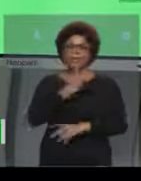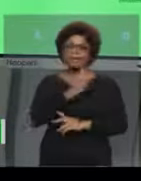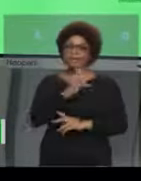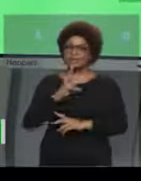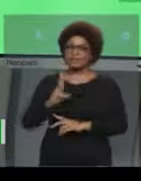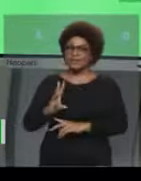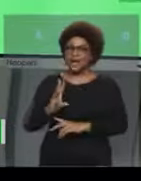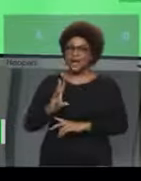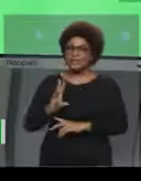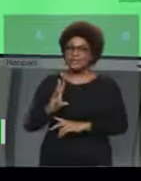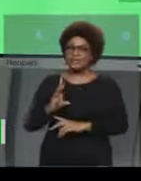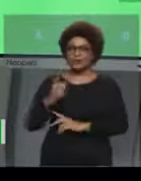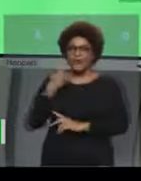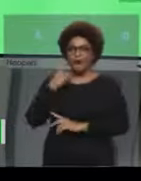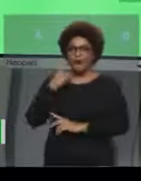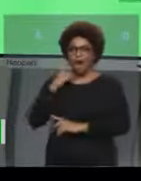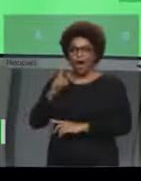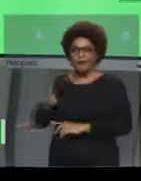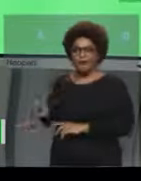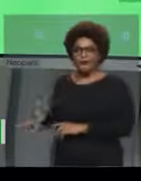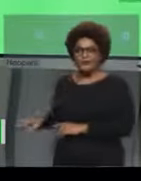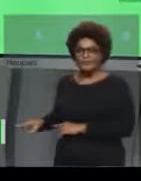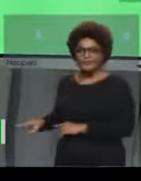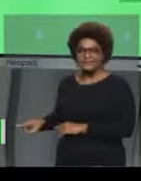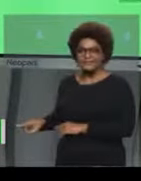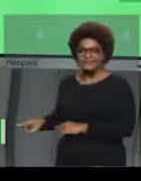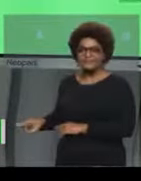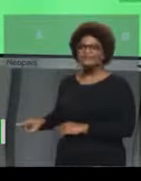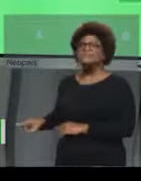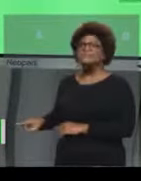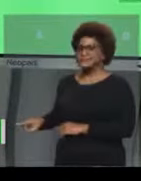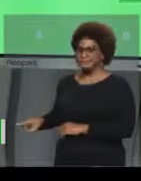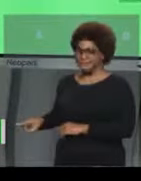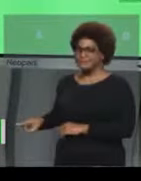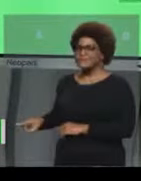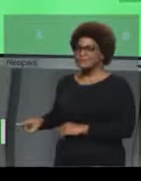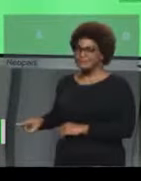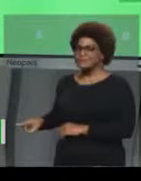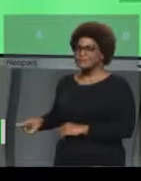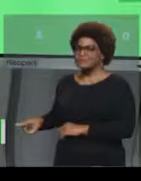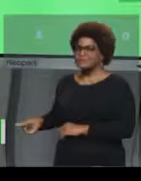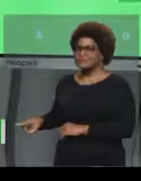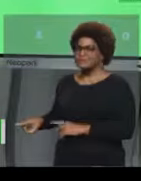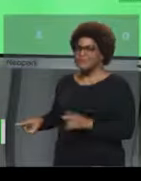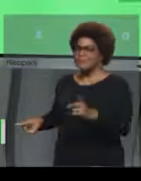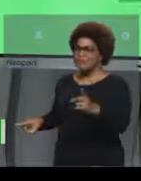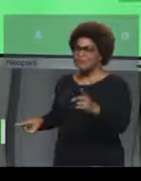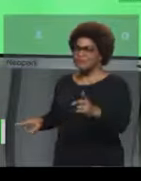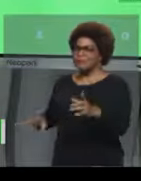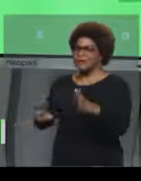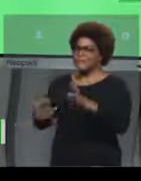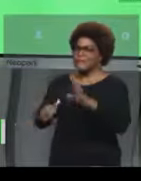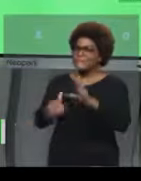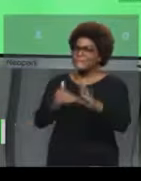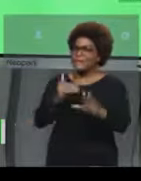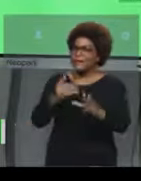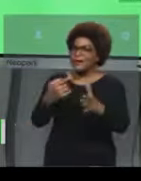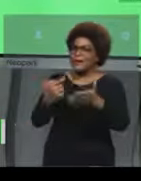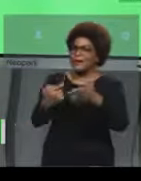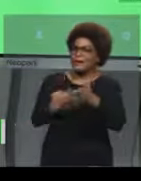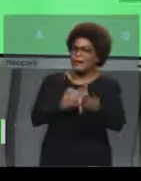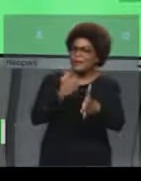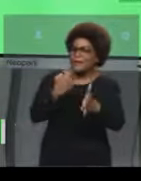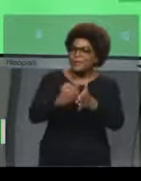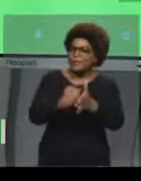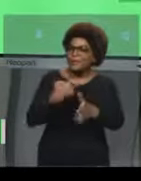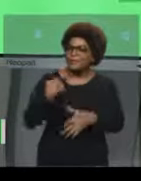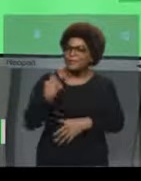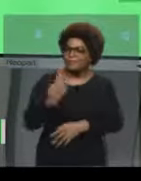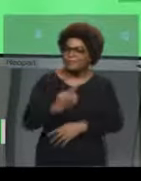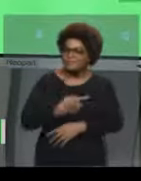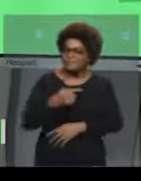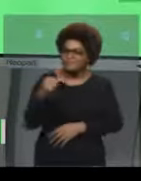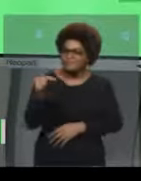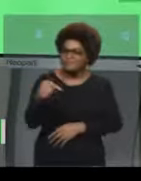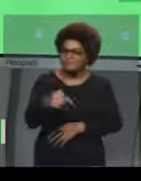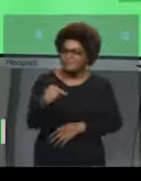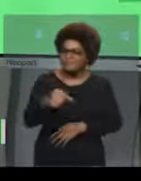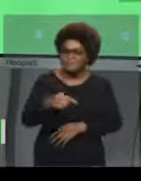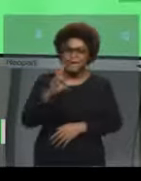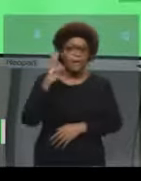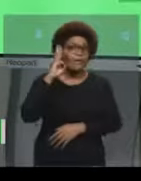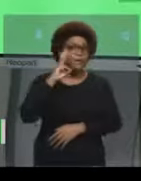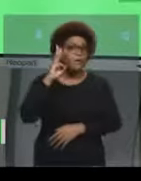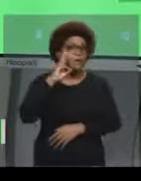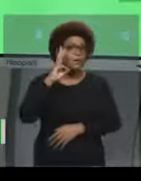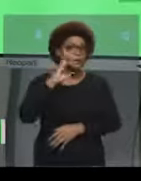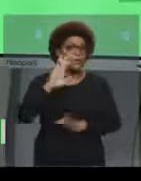no endereço que aparece agora na sua tela. Enquanto você envia suas dúvidas para a gente, vamos relembrar os temas